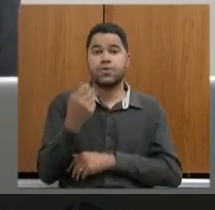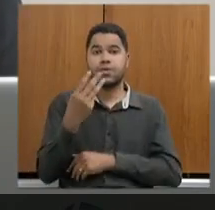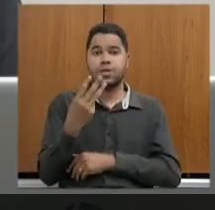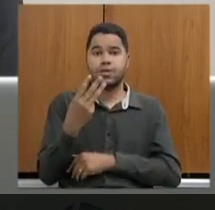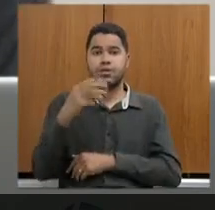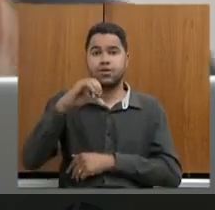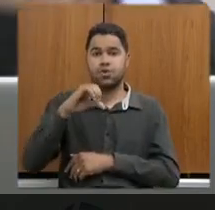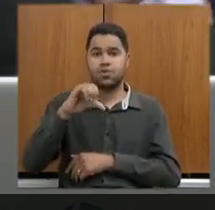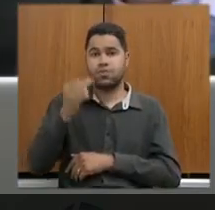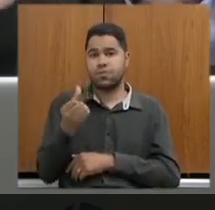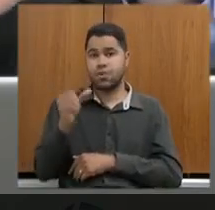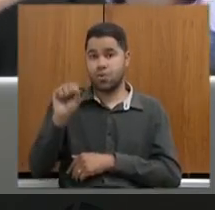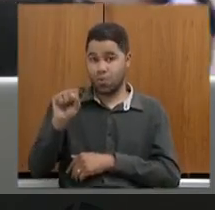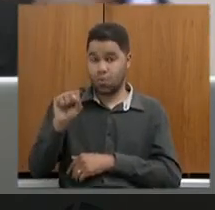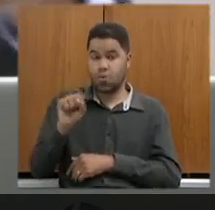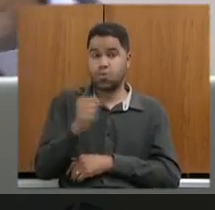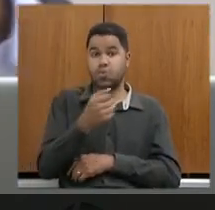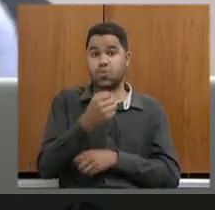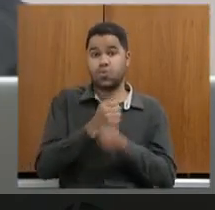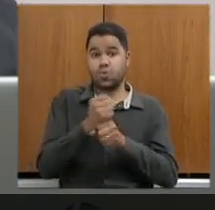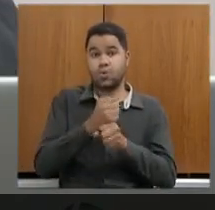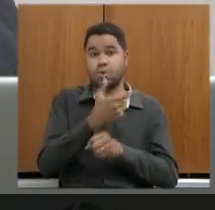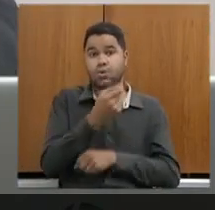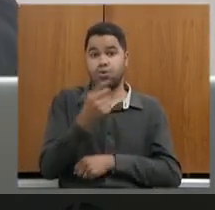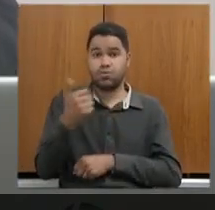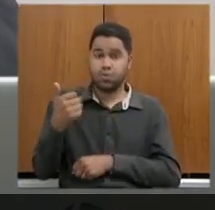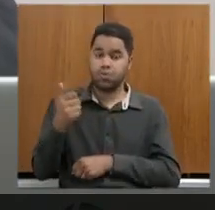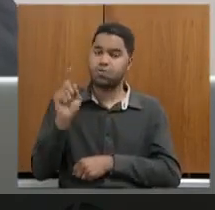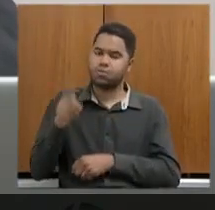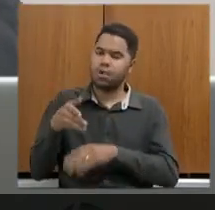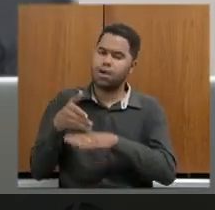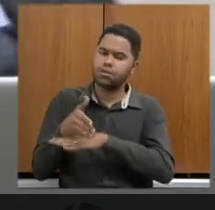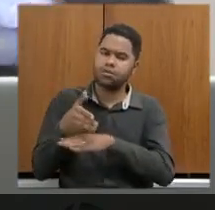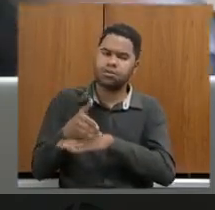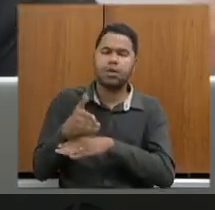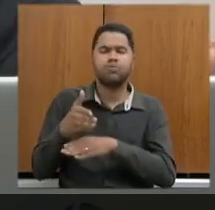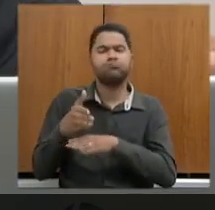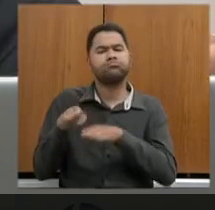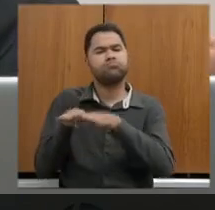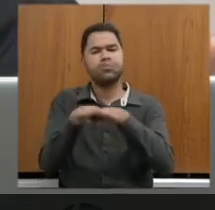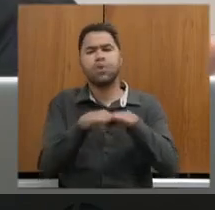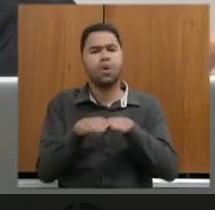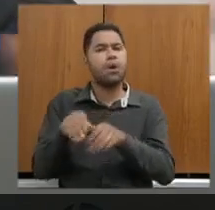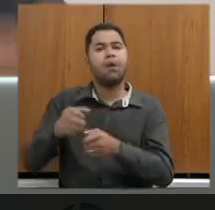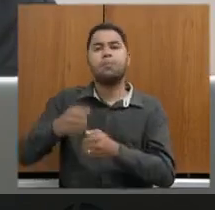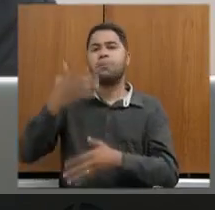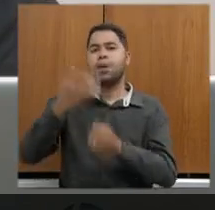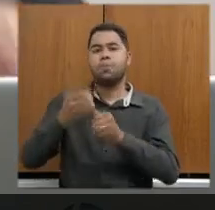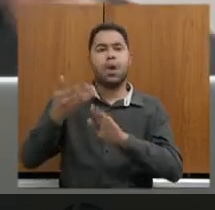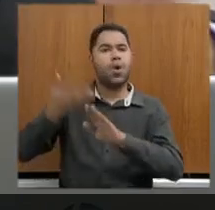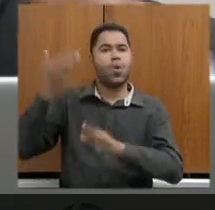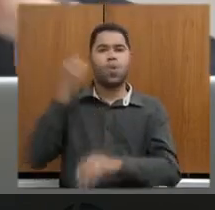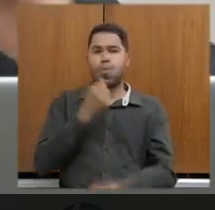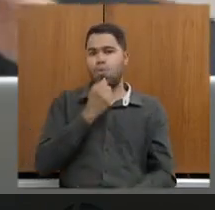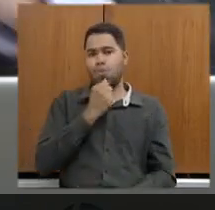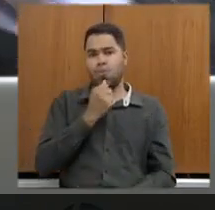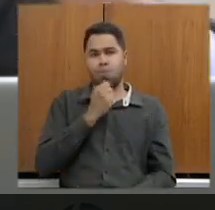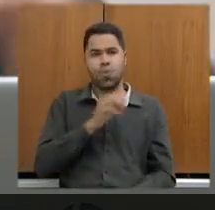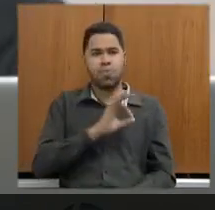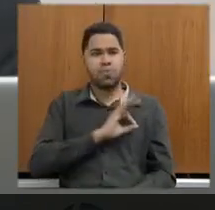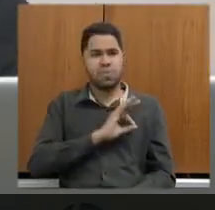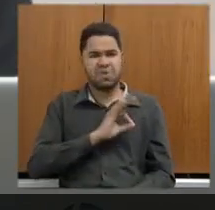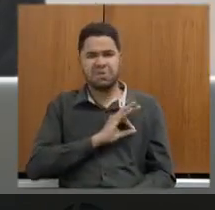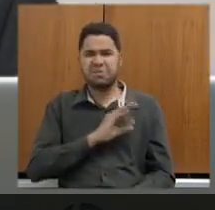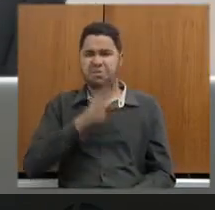968 de 2001 que determinou o acesso comum dos bancos de dados que não ocorriam não ocorria em polícia